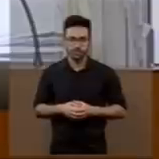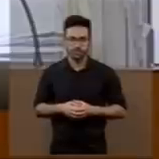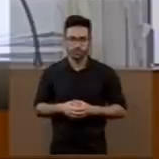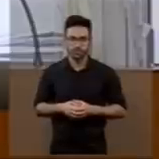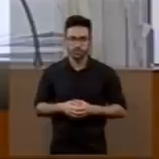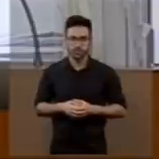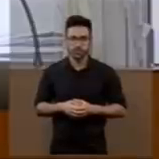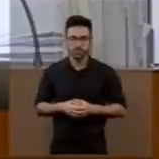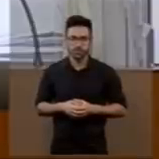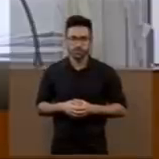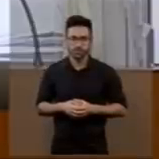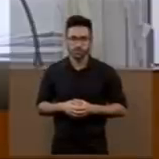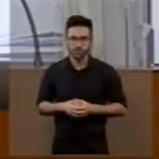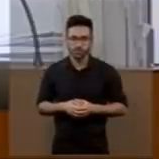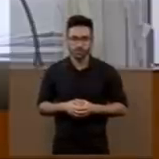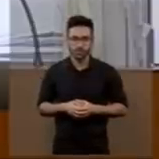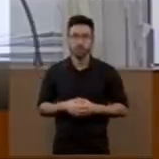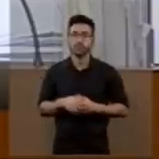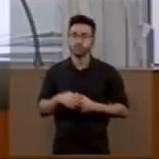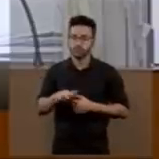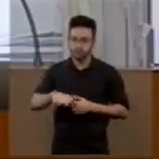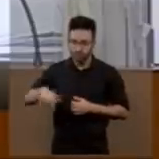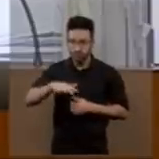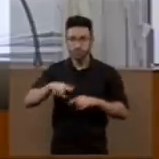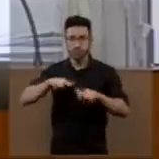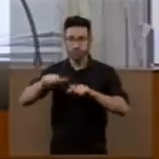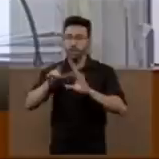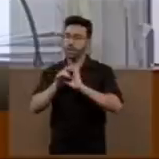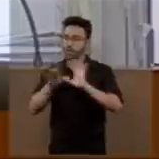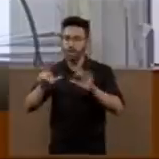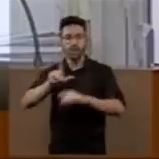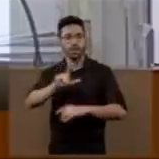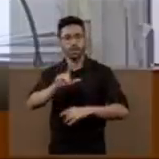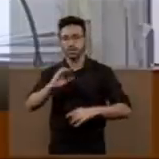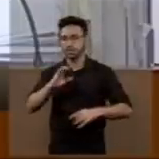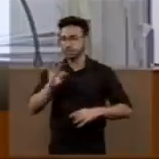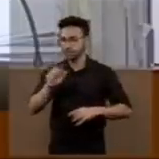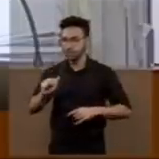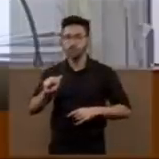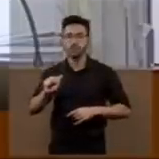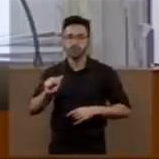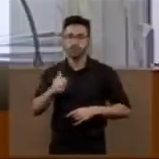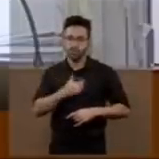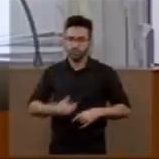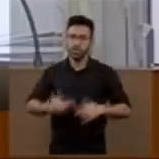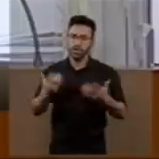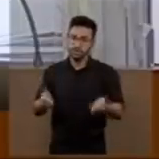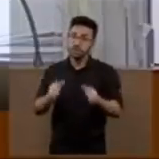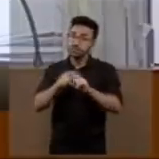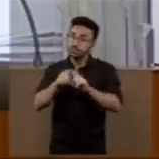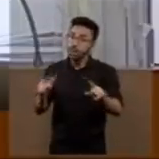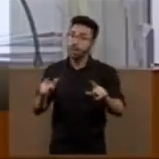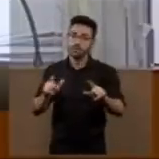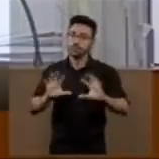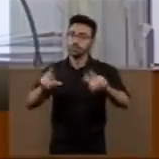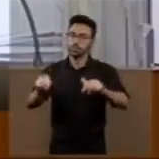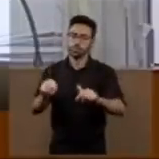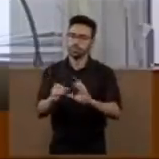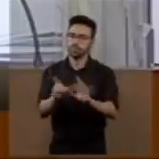é atividade lícita, porém aceita pelo Estado com determinadas